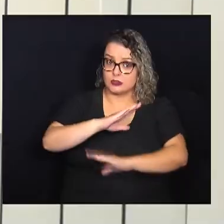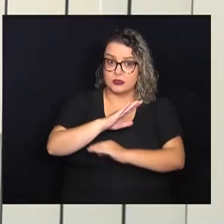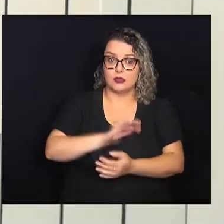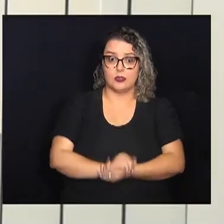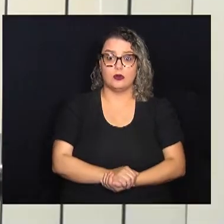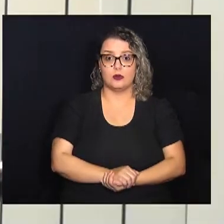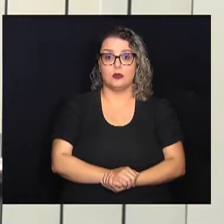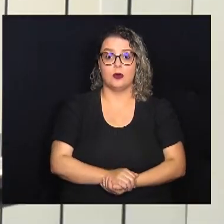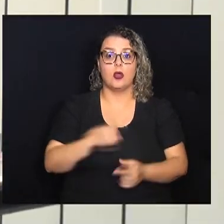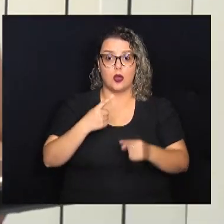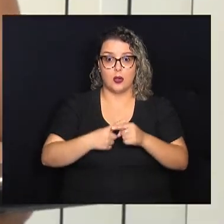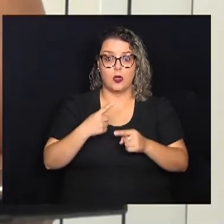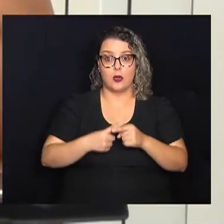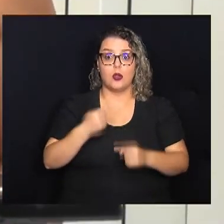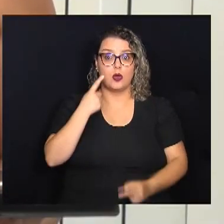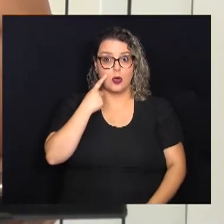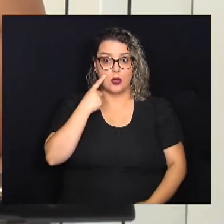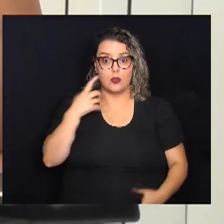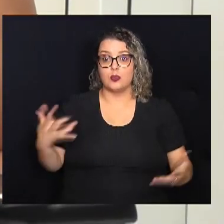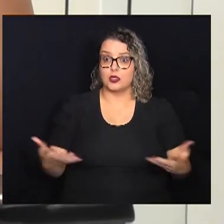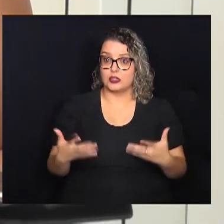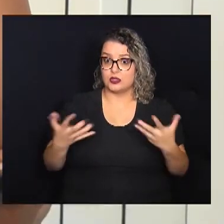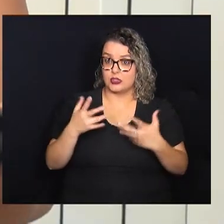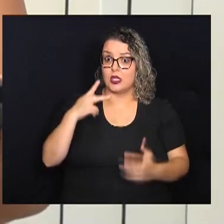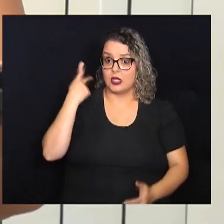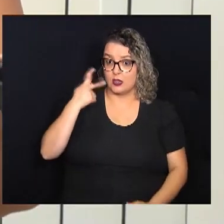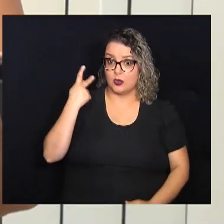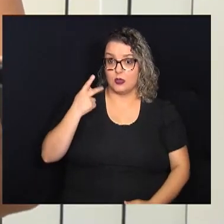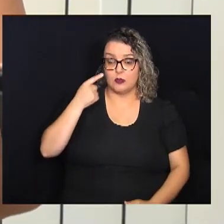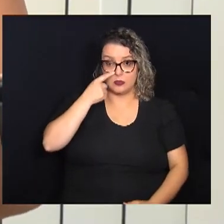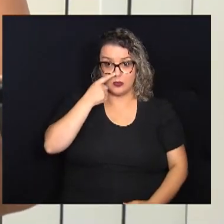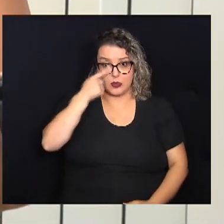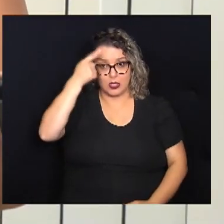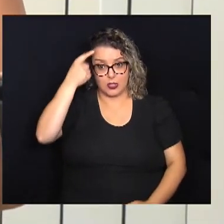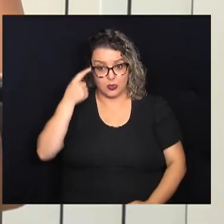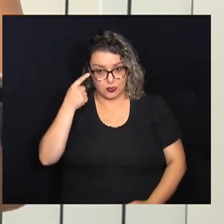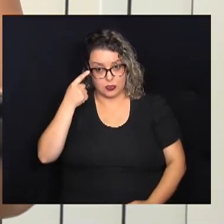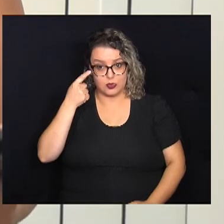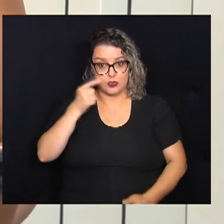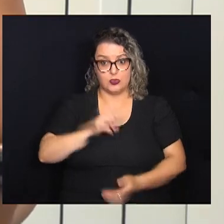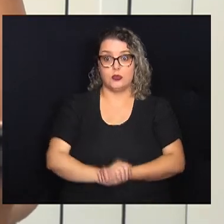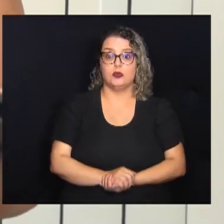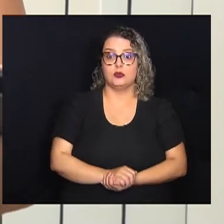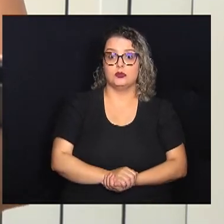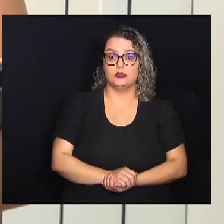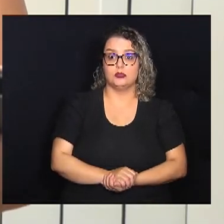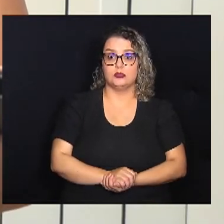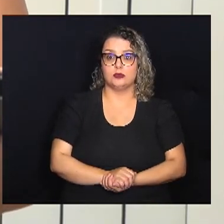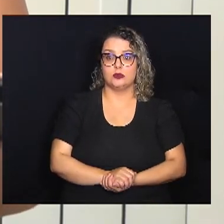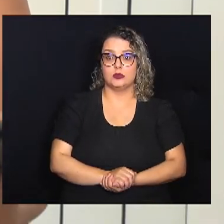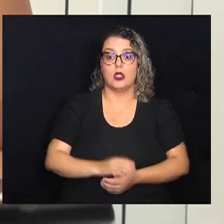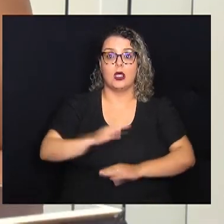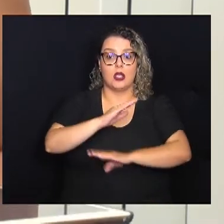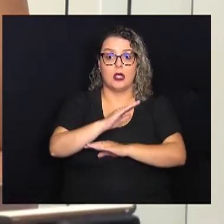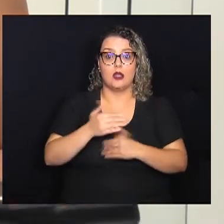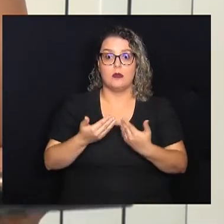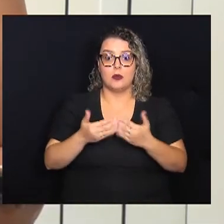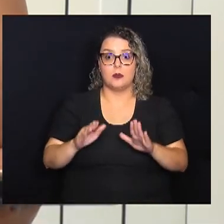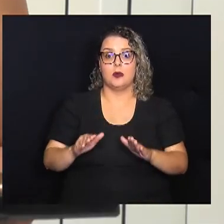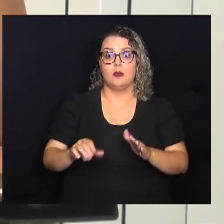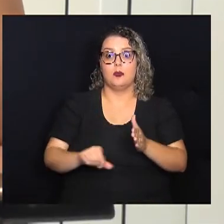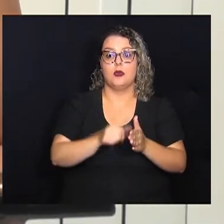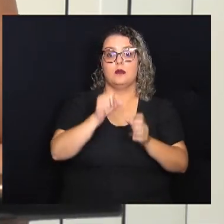Municipal, porque olha só, por iniciativa da vereadora Paola Miguel, a Câmara sediou o primeiro seminário da